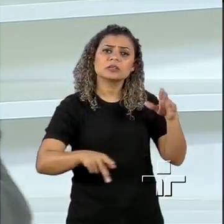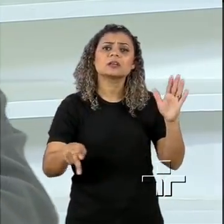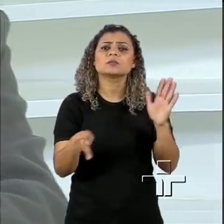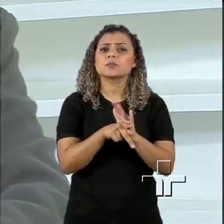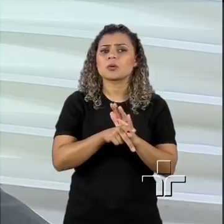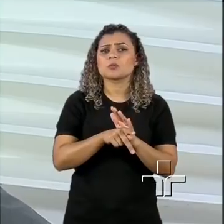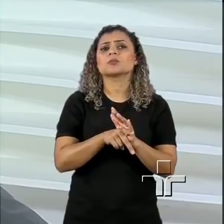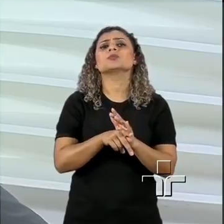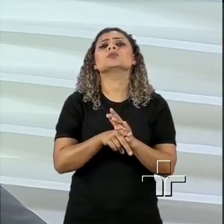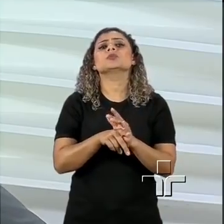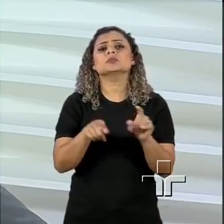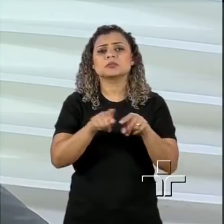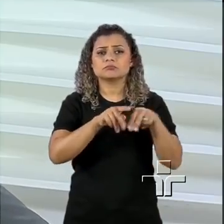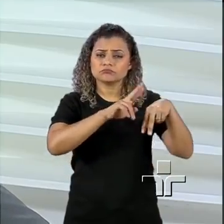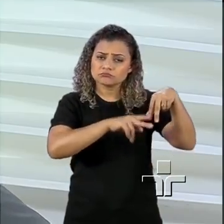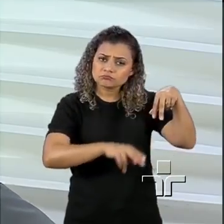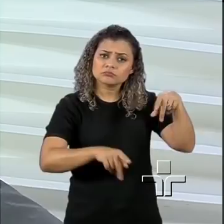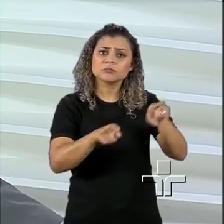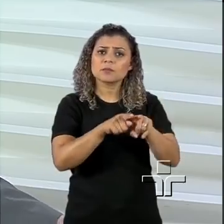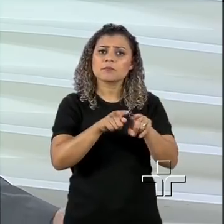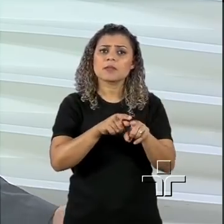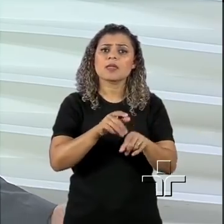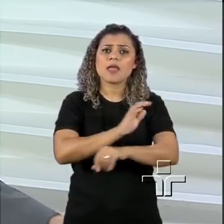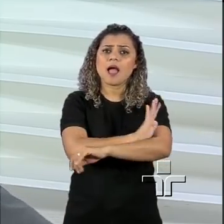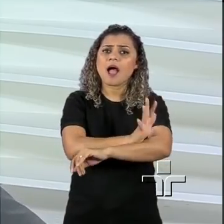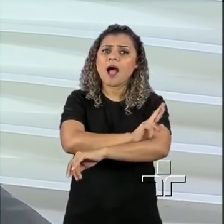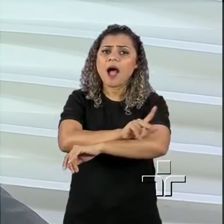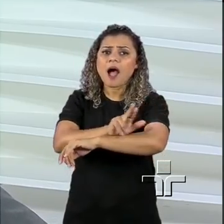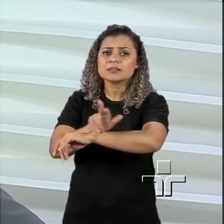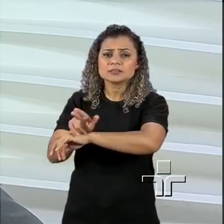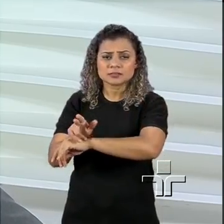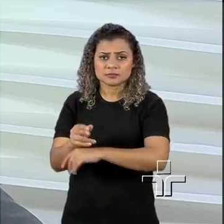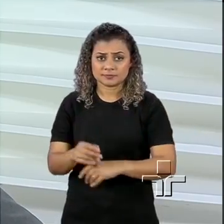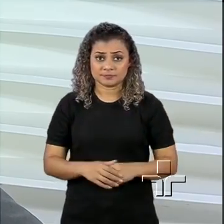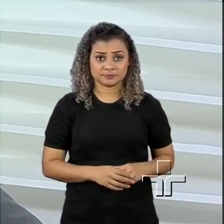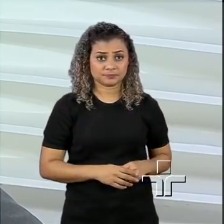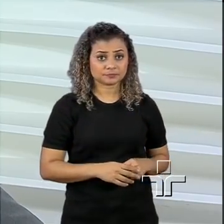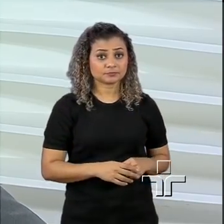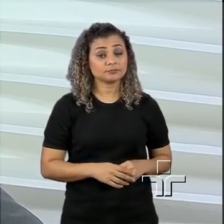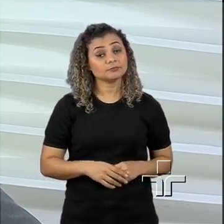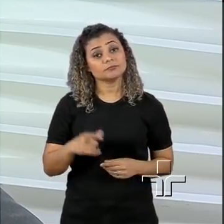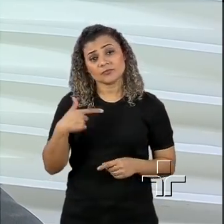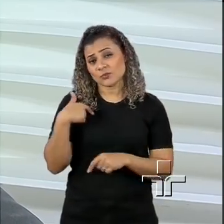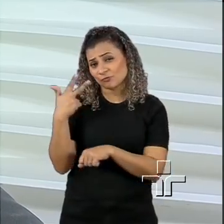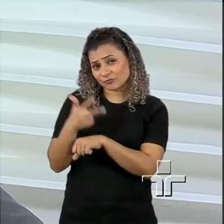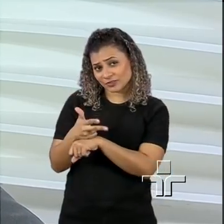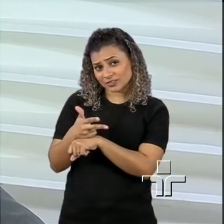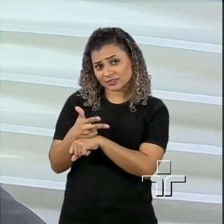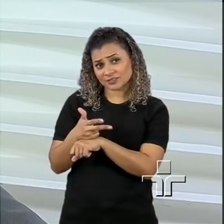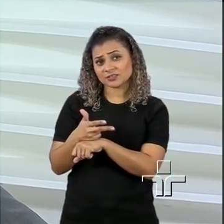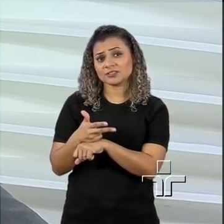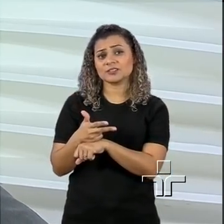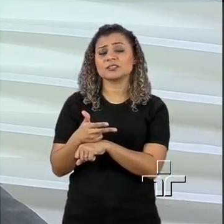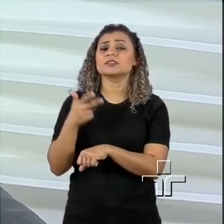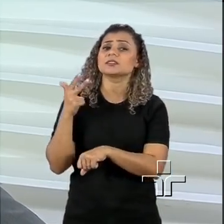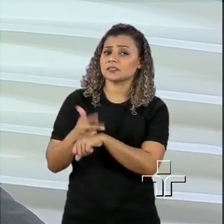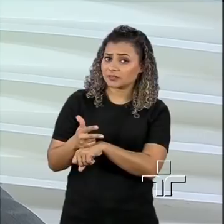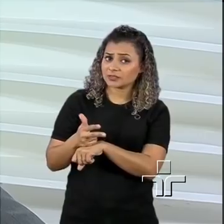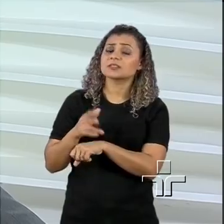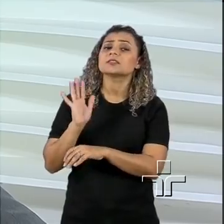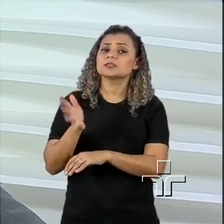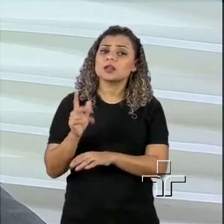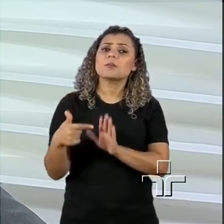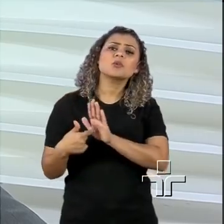hoje? Luciana, você sabe que a vida é um processo de aprendizagem. O vídeo gravado não passava simplesmente